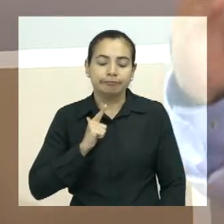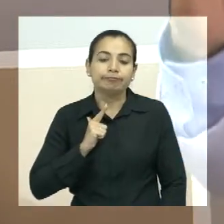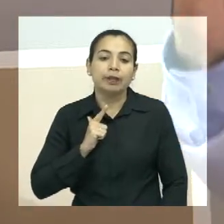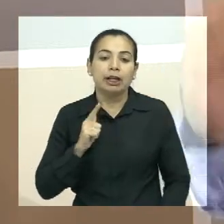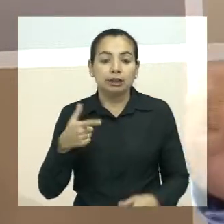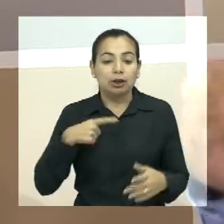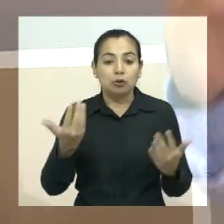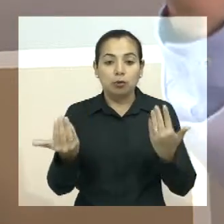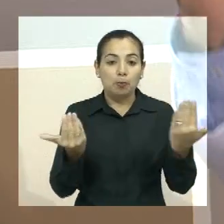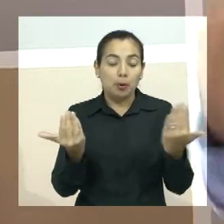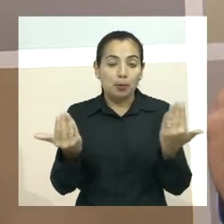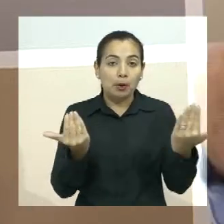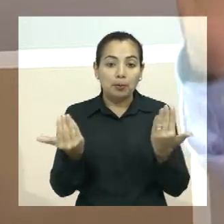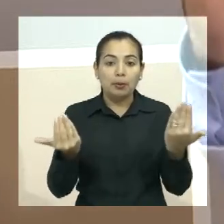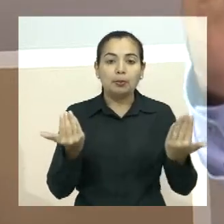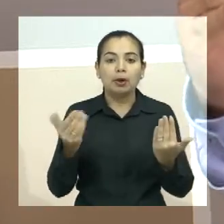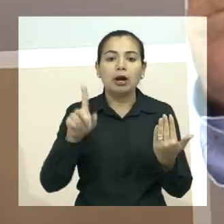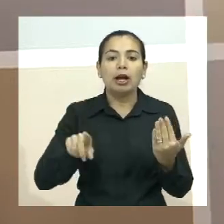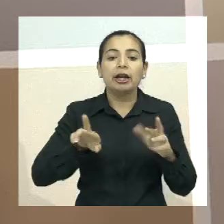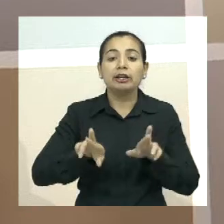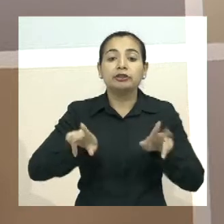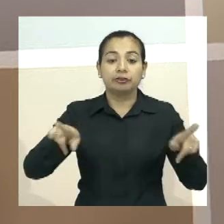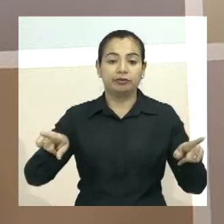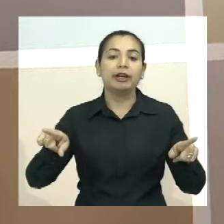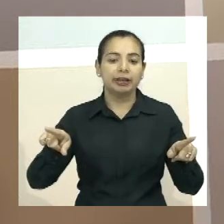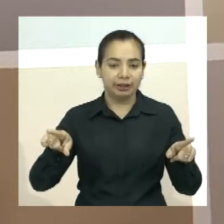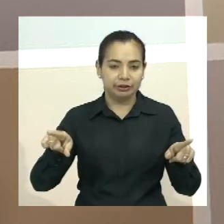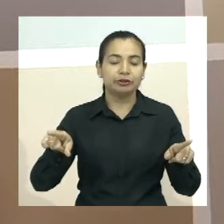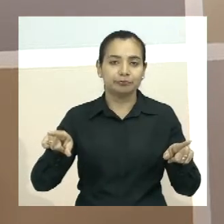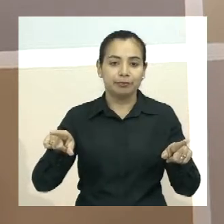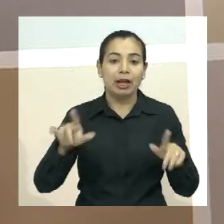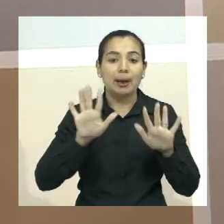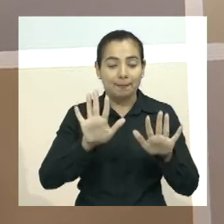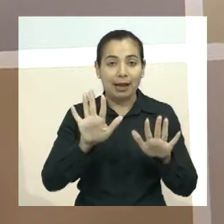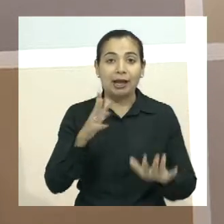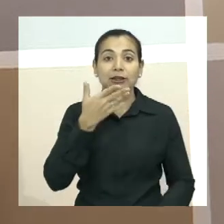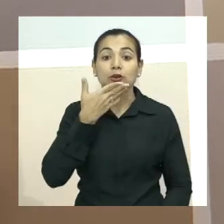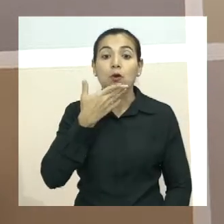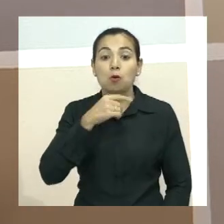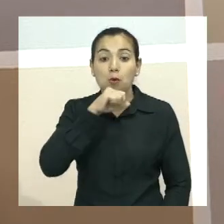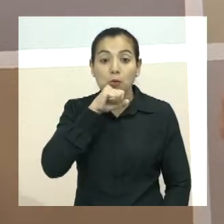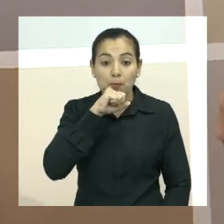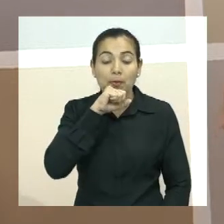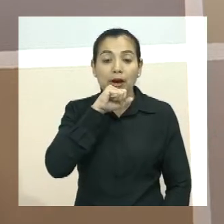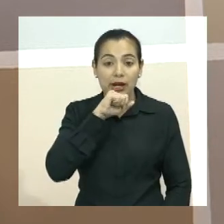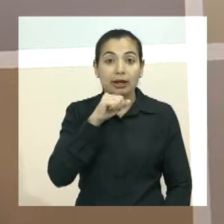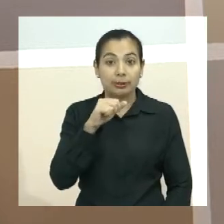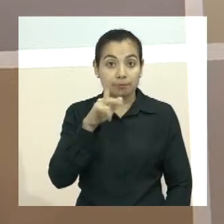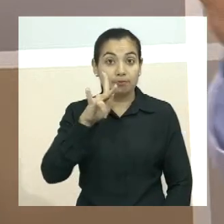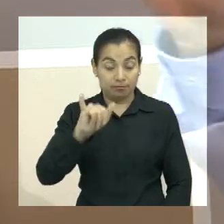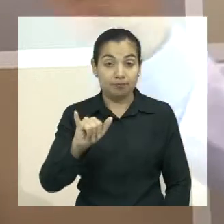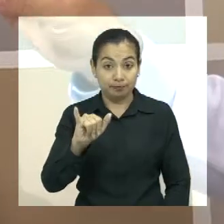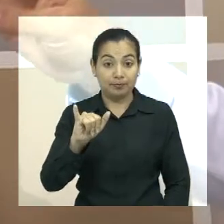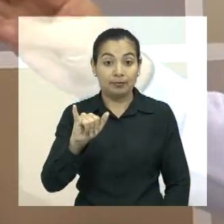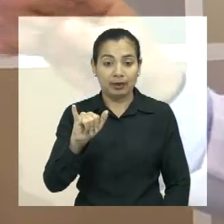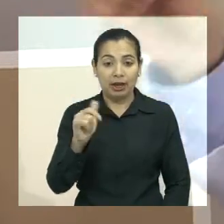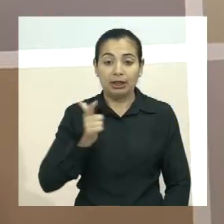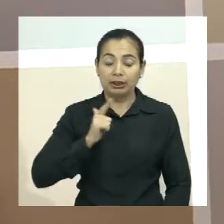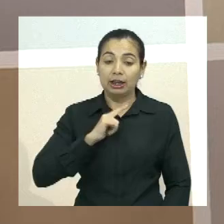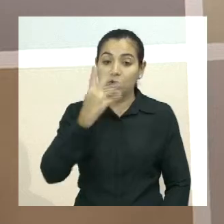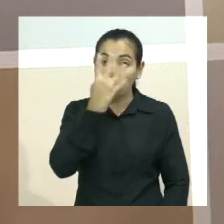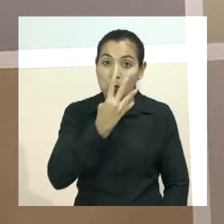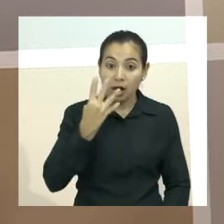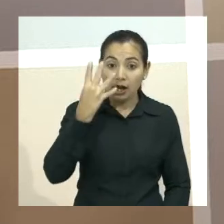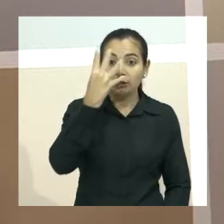E aí, era inversamente proporcional. Mas quando o pai entrava na jogada, eu falo o homem, o pai mesmo, aquelas 4